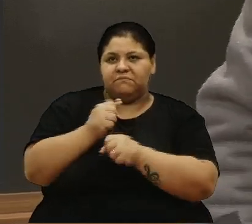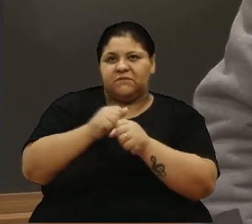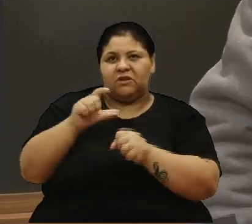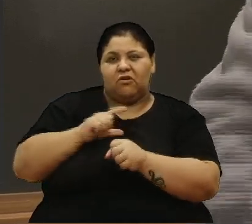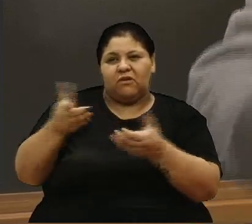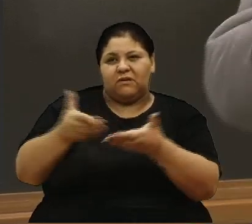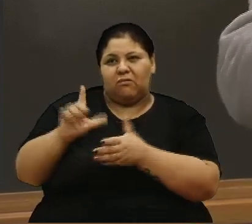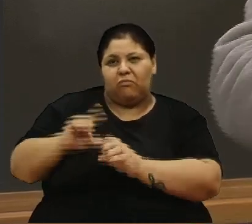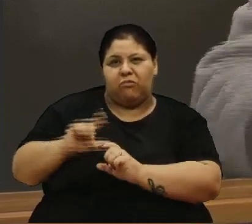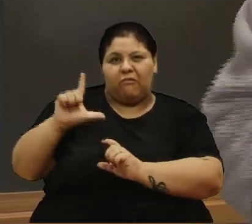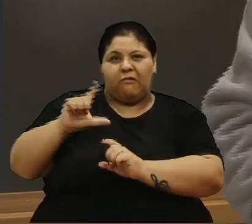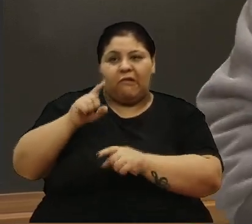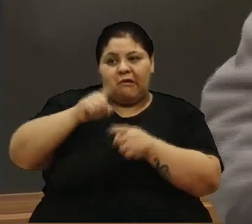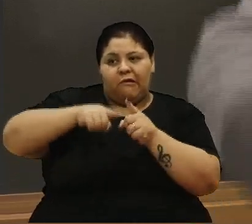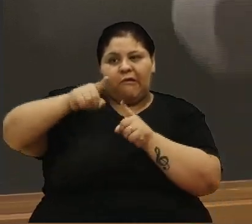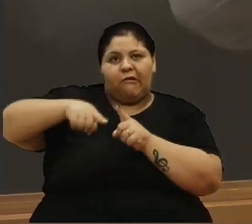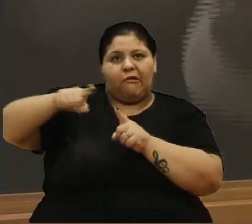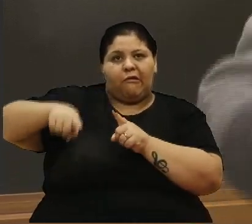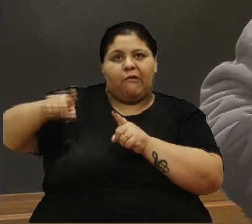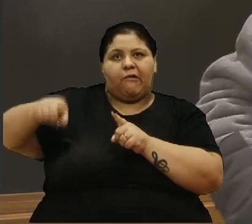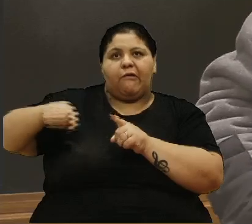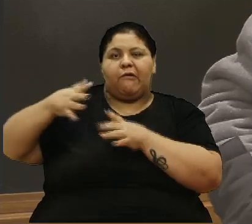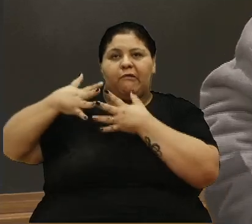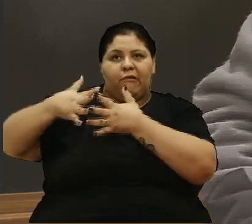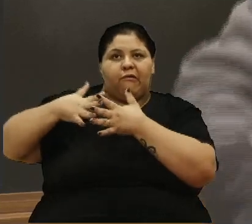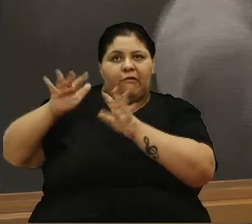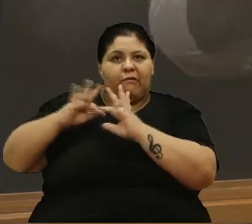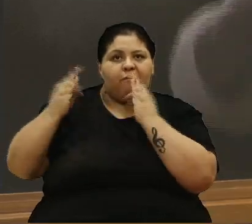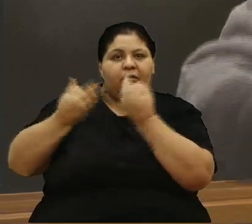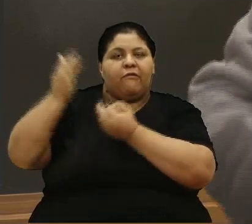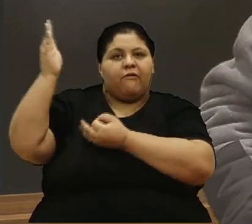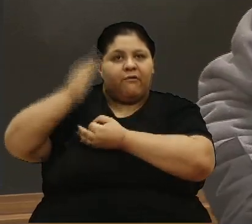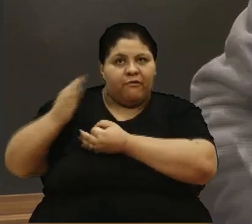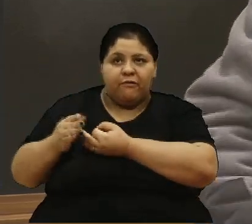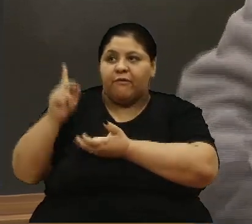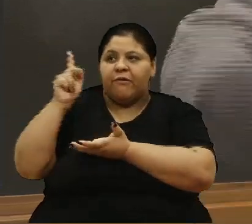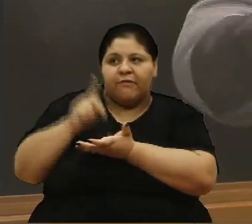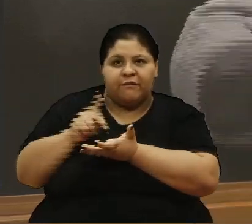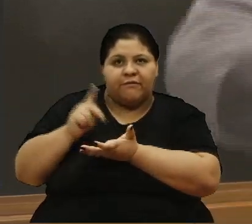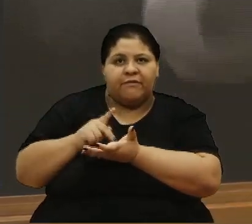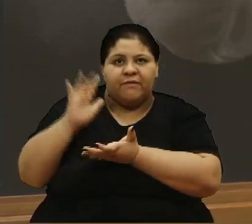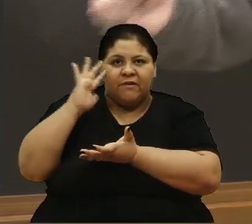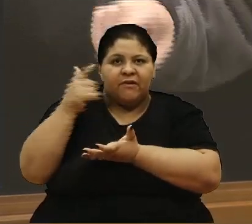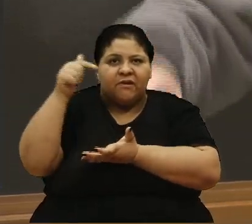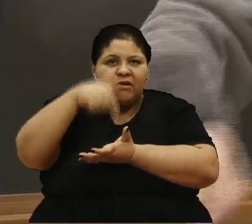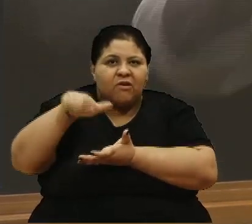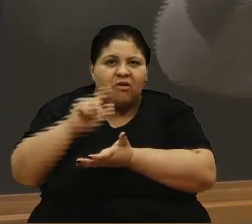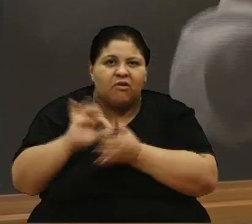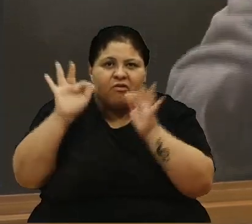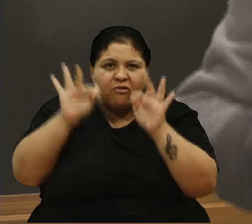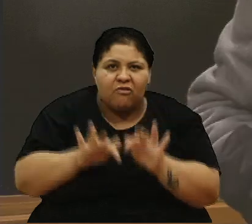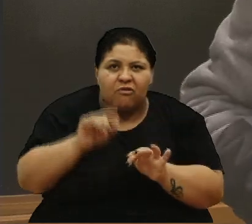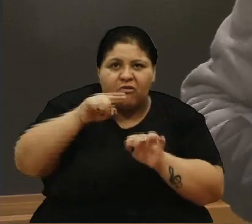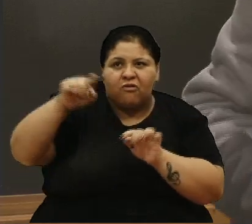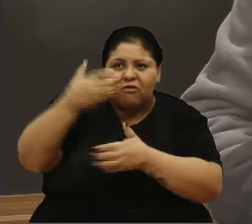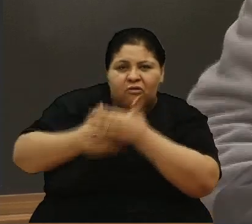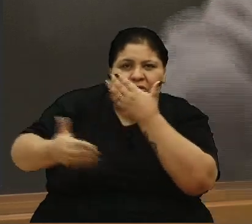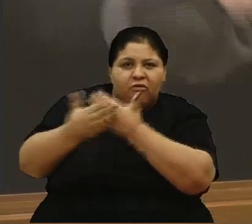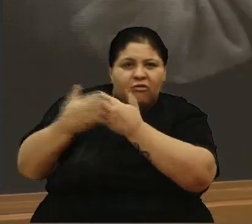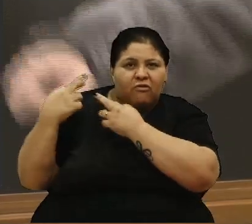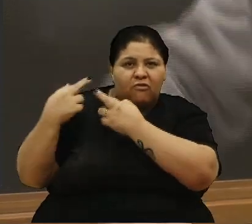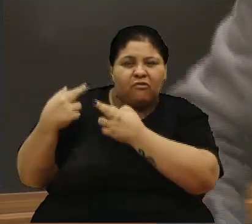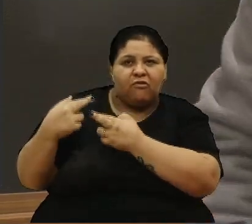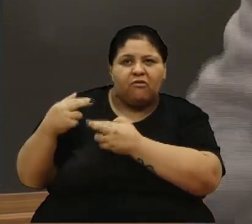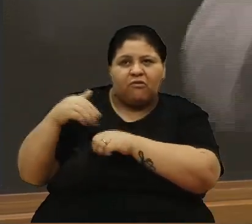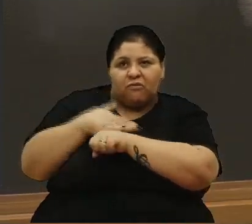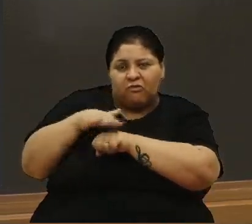aumento. A inflação é algo que atormenta as famílias do Brasil e é verdade. Agora nós vamos combater a inflação com toda a responsabilidade. Nós vamos